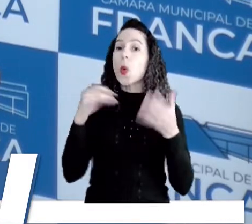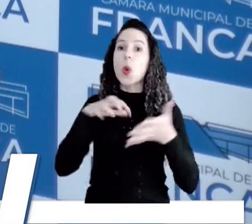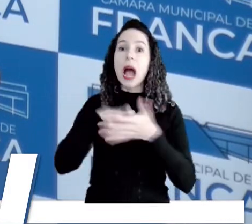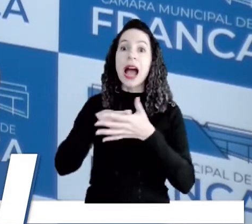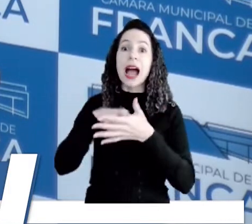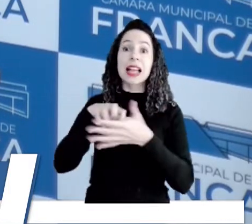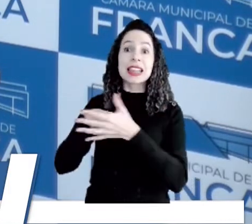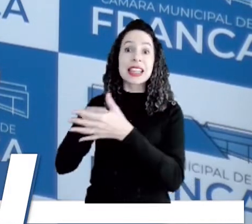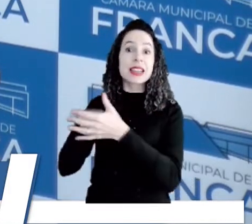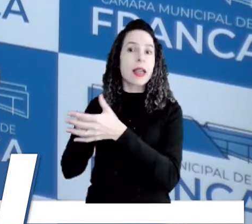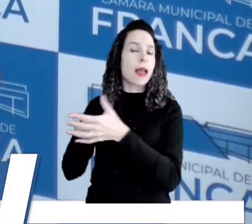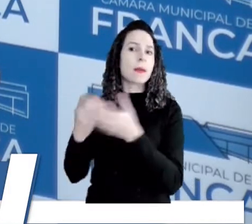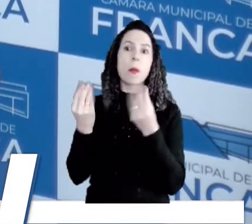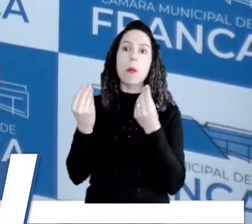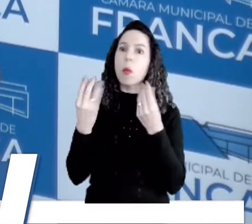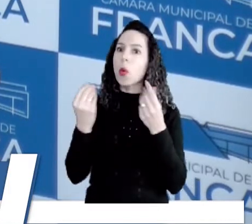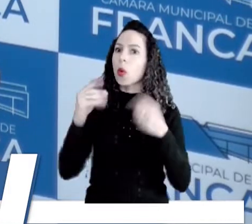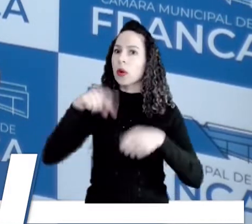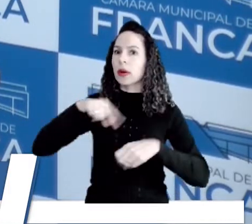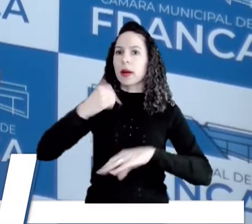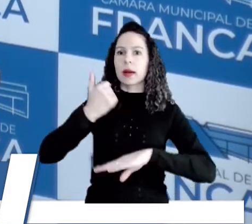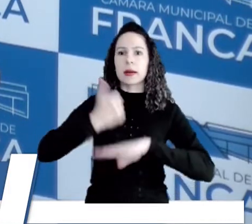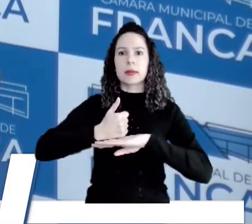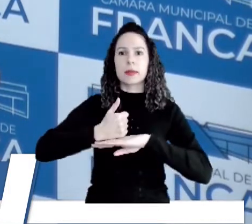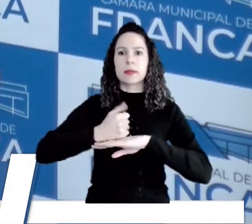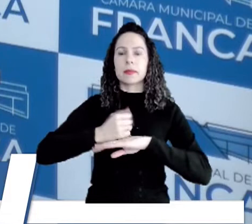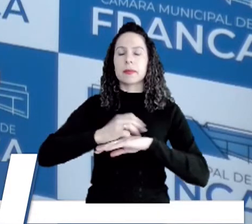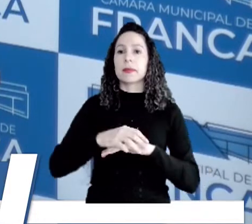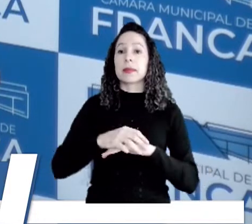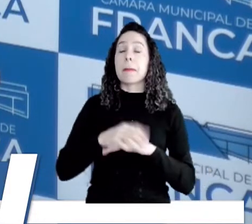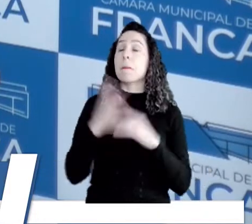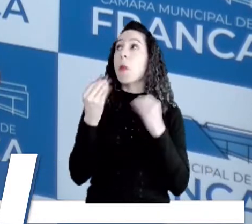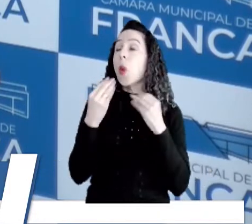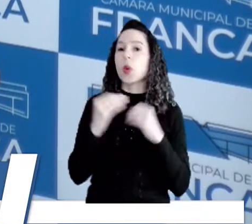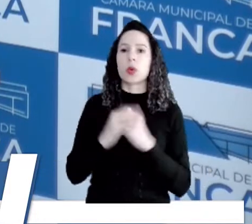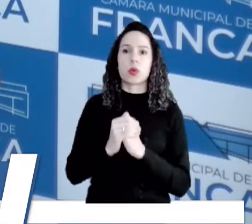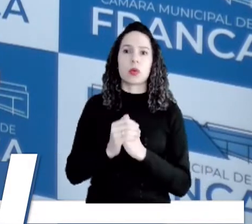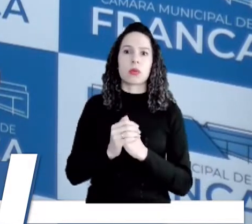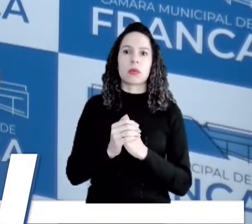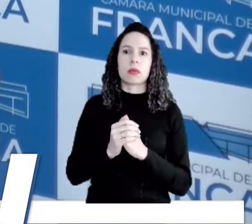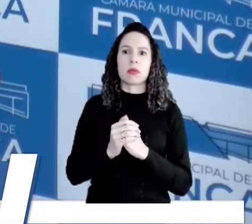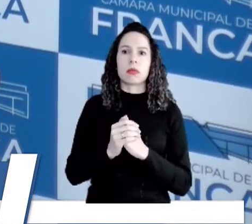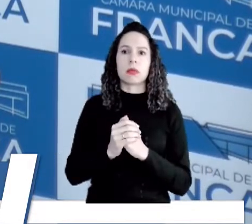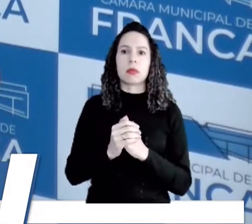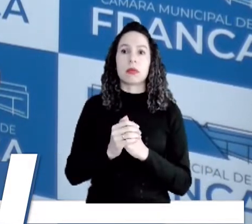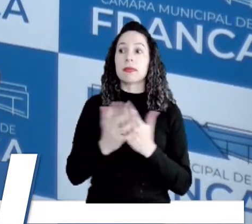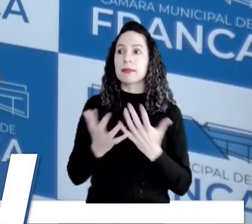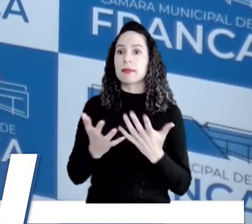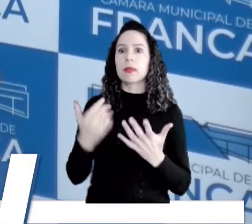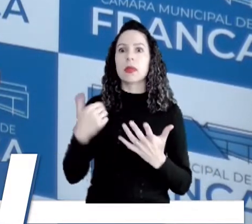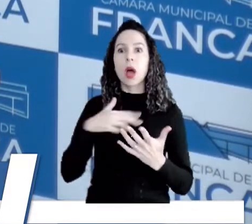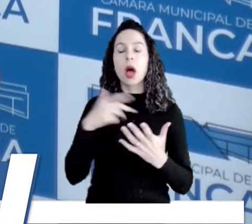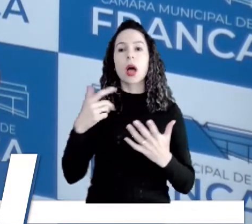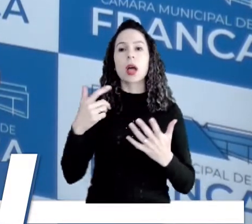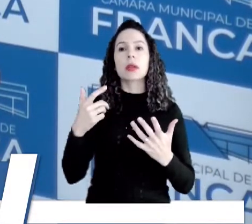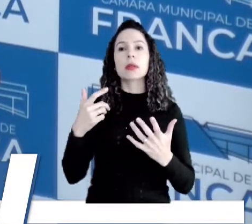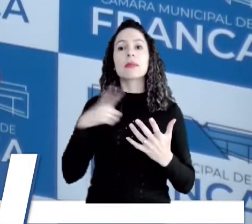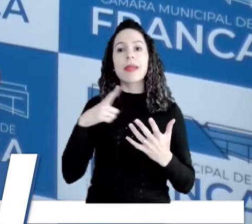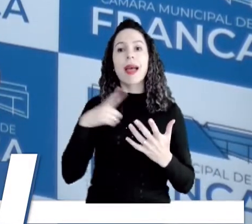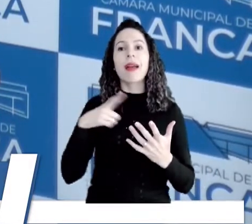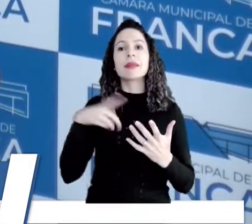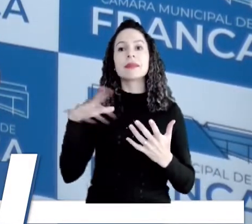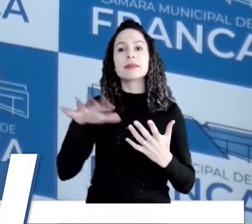muito grande na nossa cidade. Grande. Então, a gente tem ali